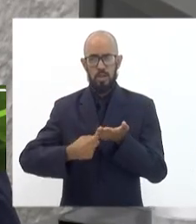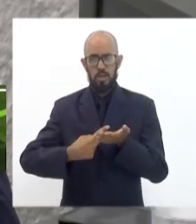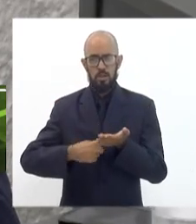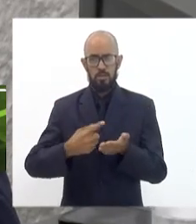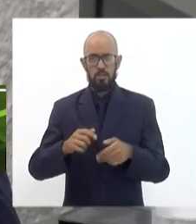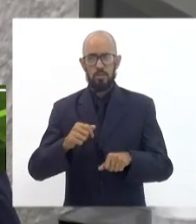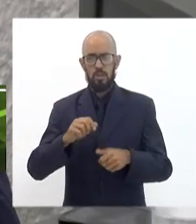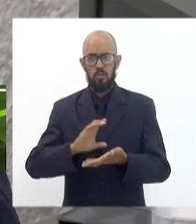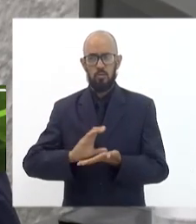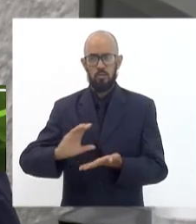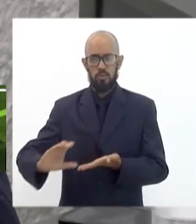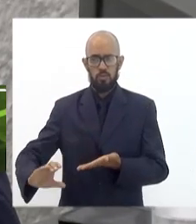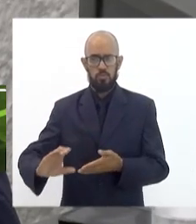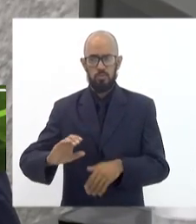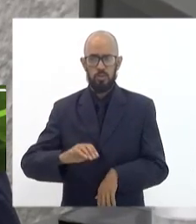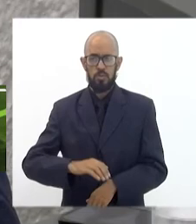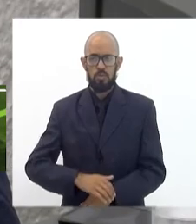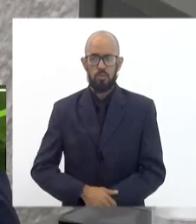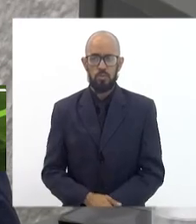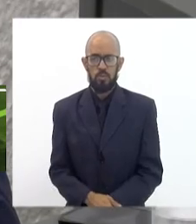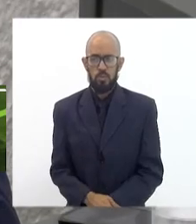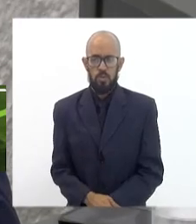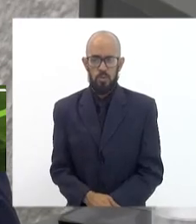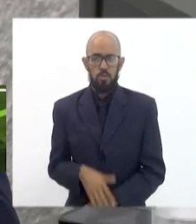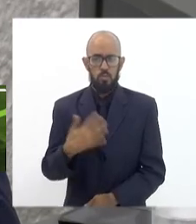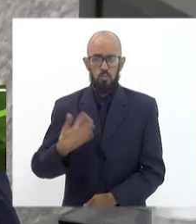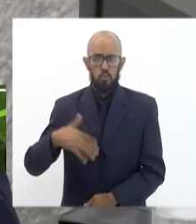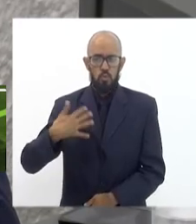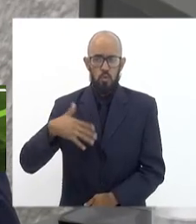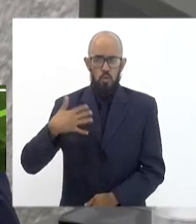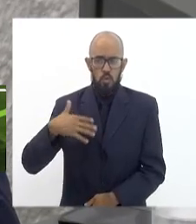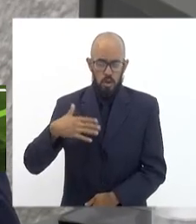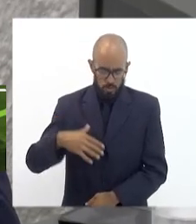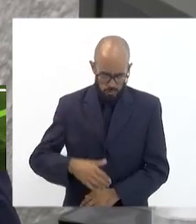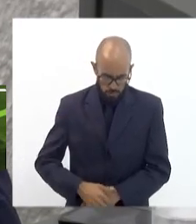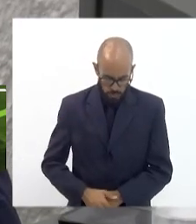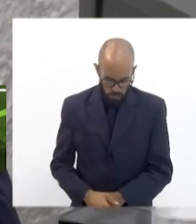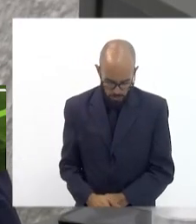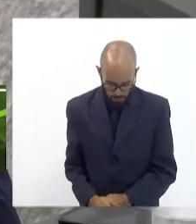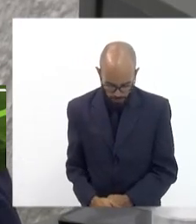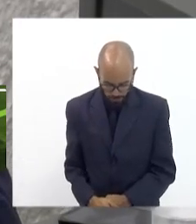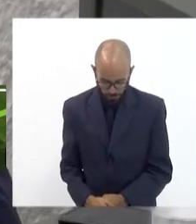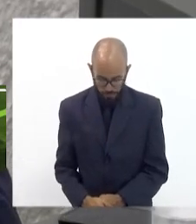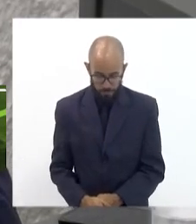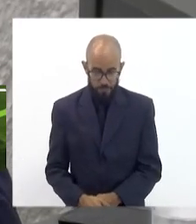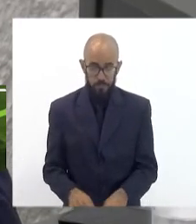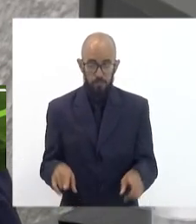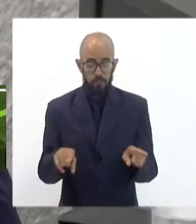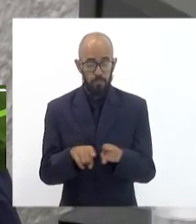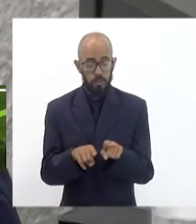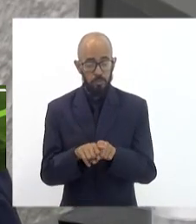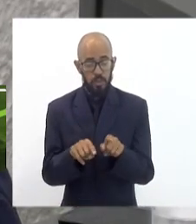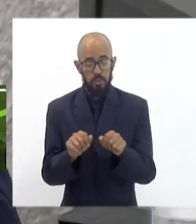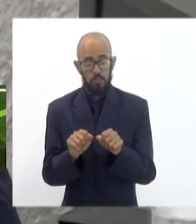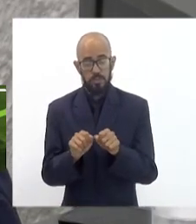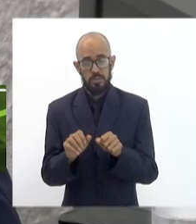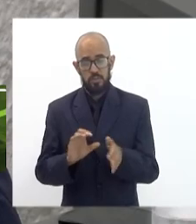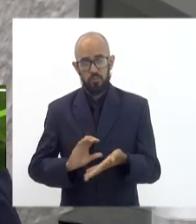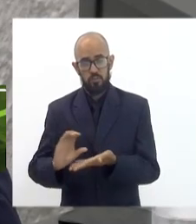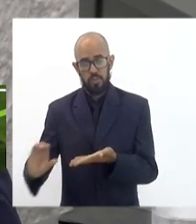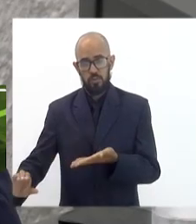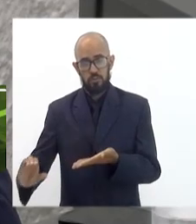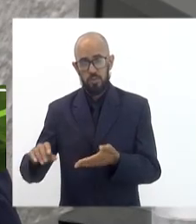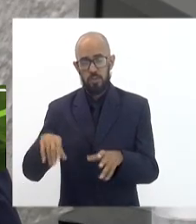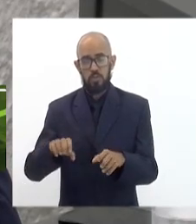é um investimento é altíssimo nós estamos fazendo investimentos de